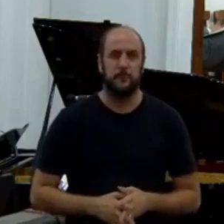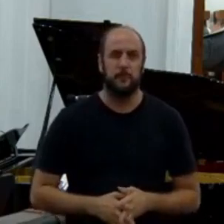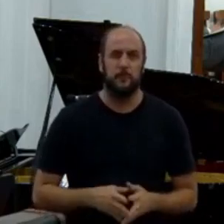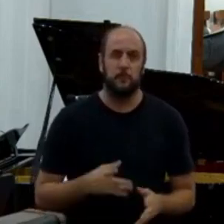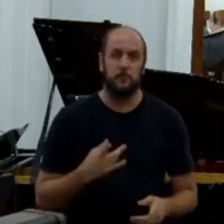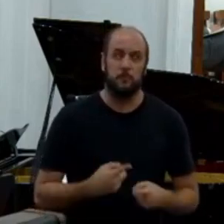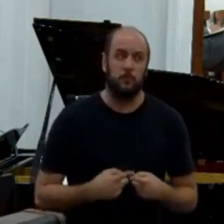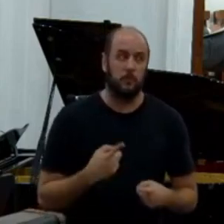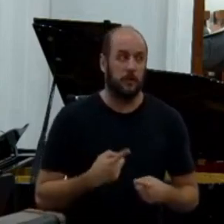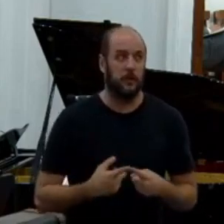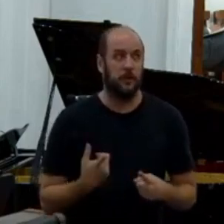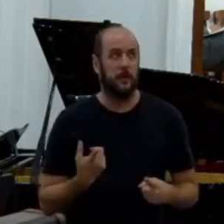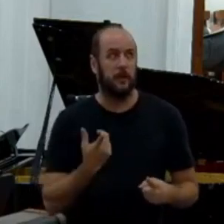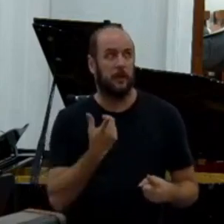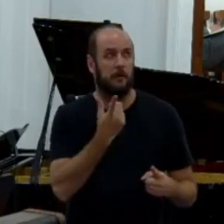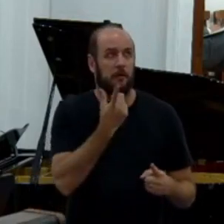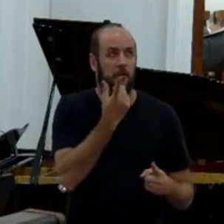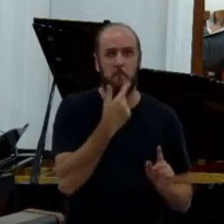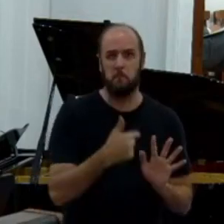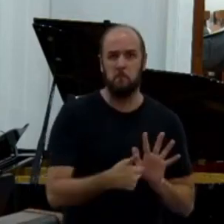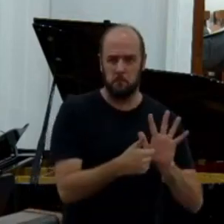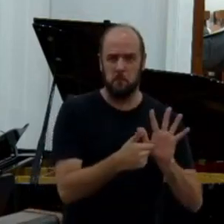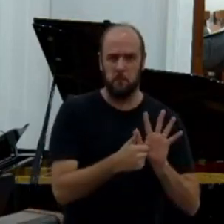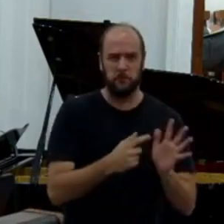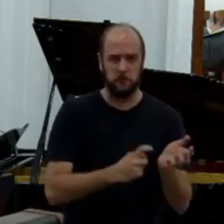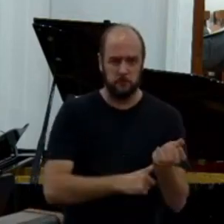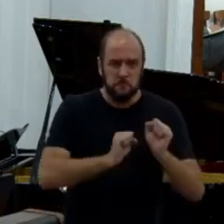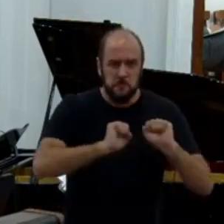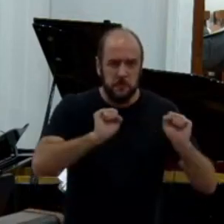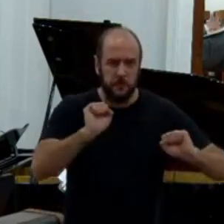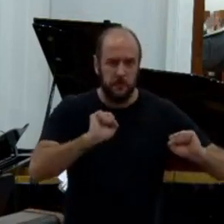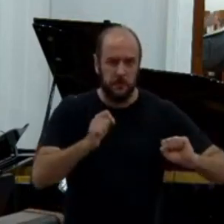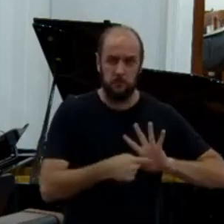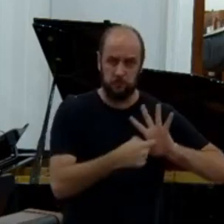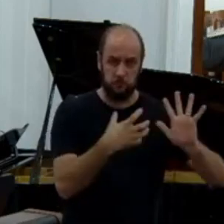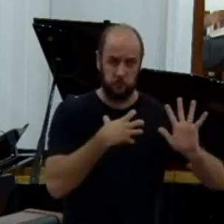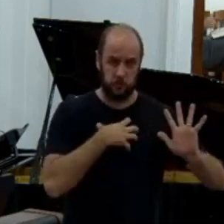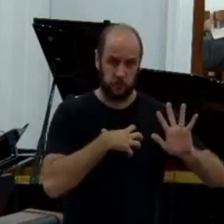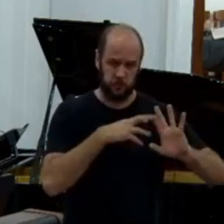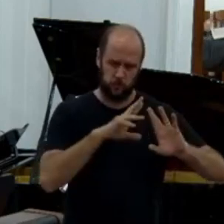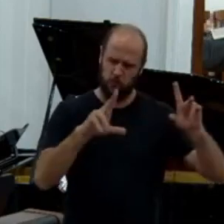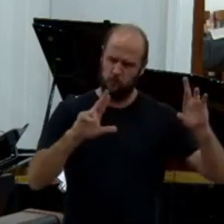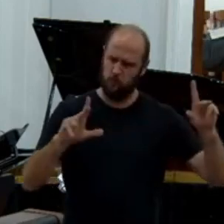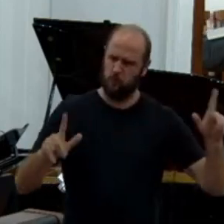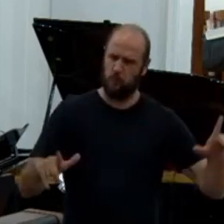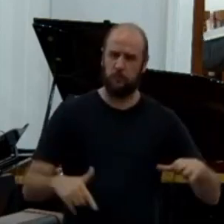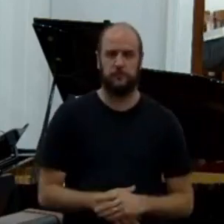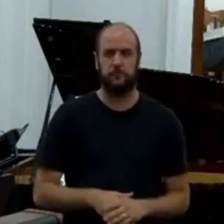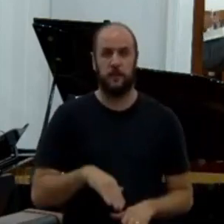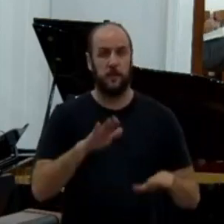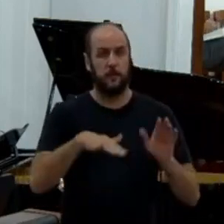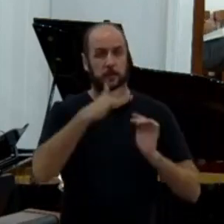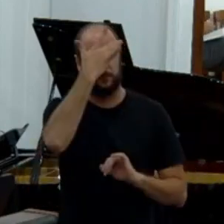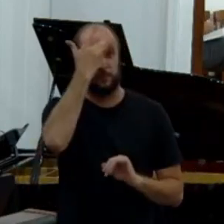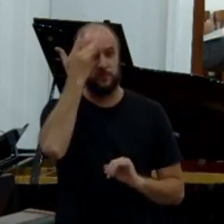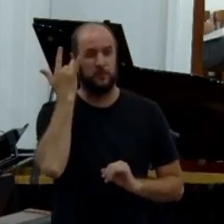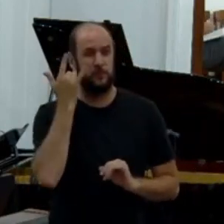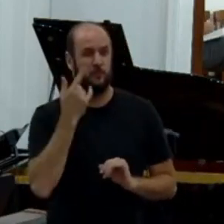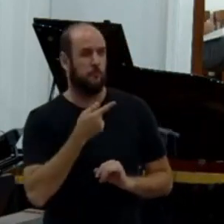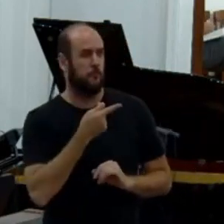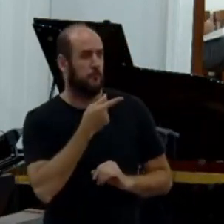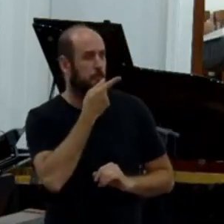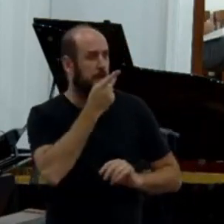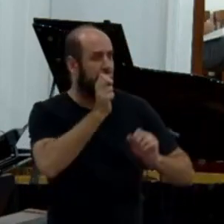Porque a expressão de ira se manifesta de várias formas. Algumas pessoas dão a entender de uma forma